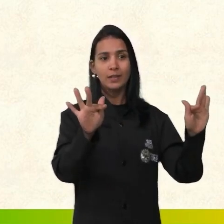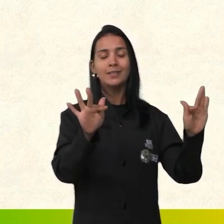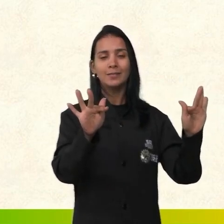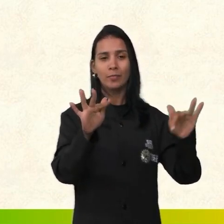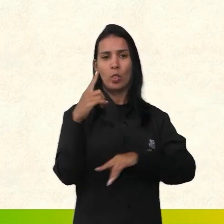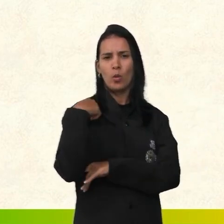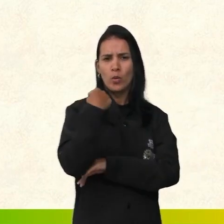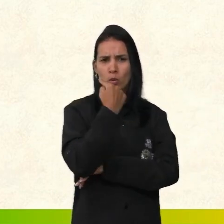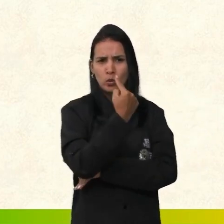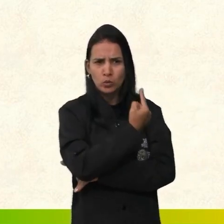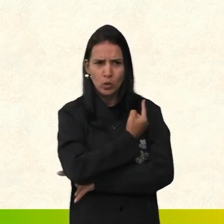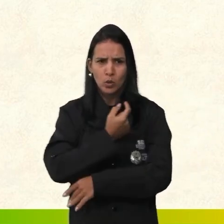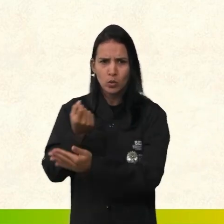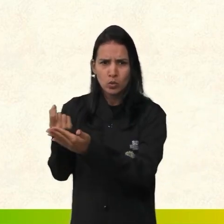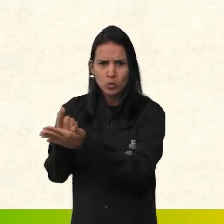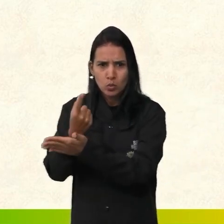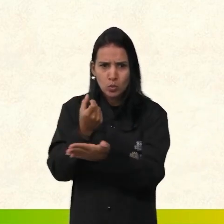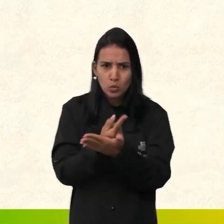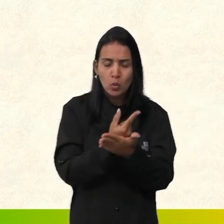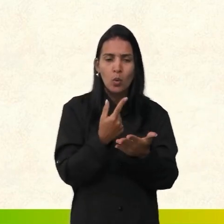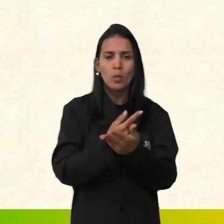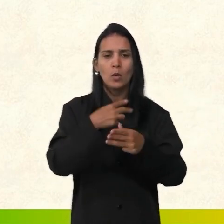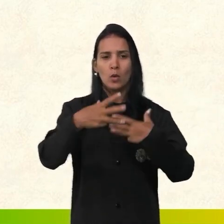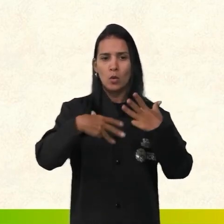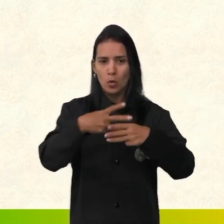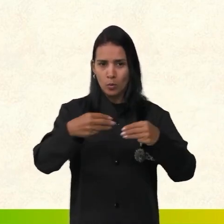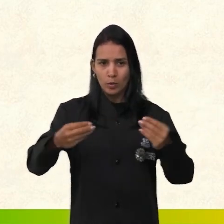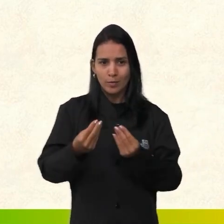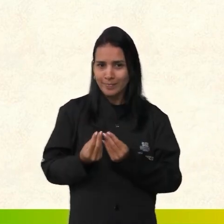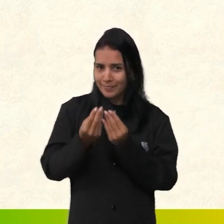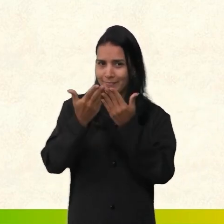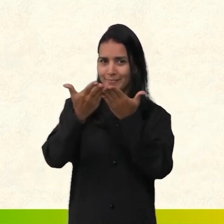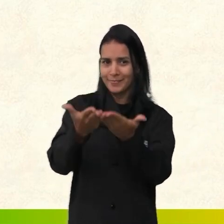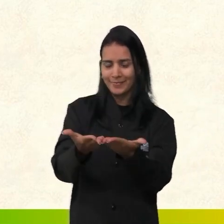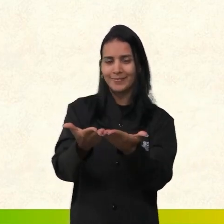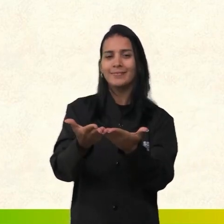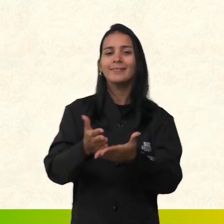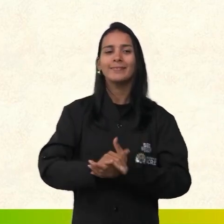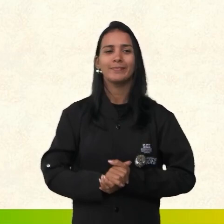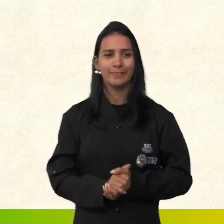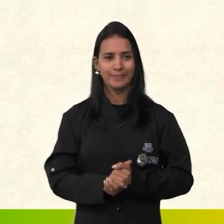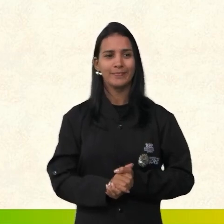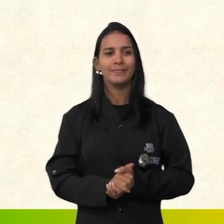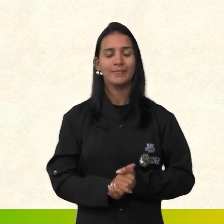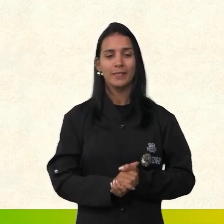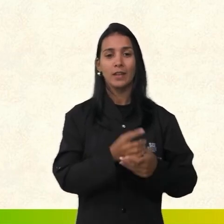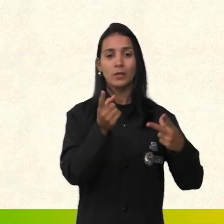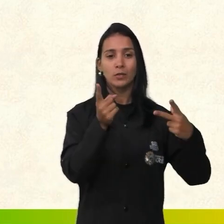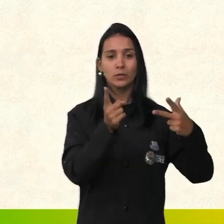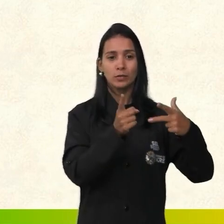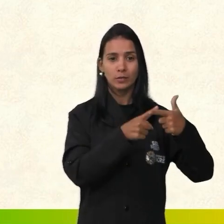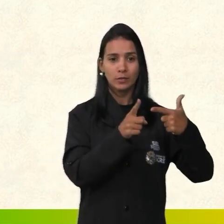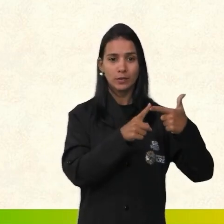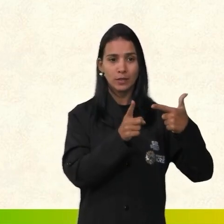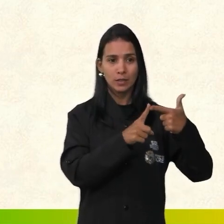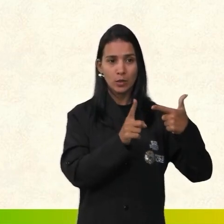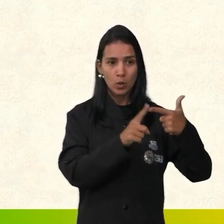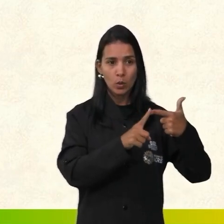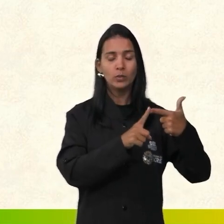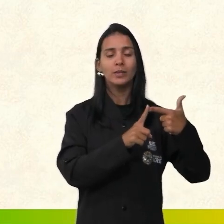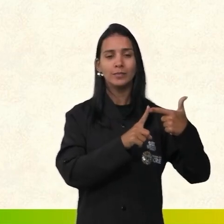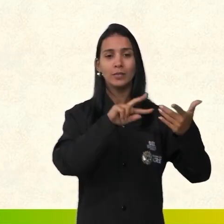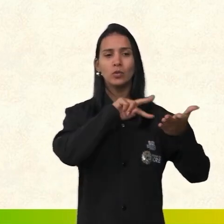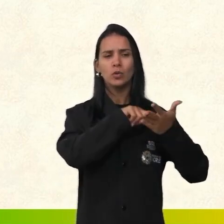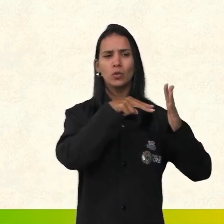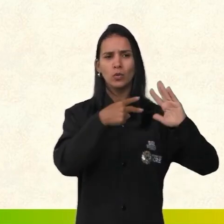Nós compramos esse presente para você. Na segunda frase nós temos He ate many